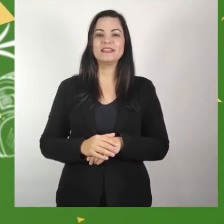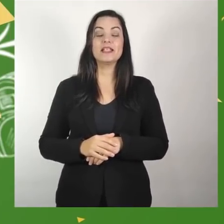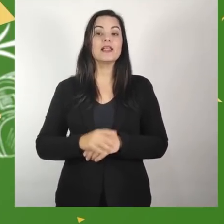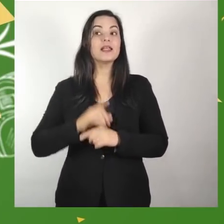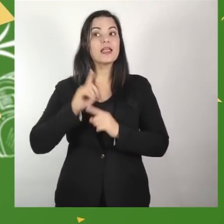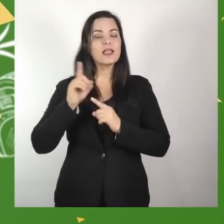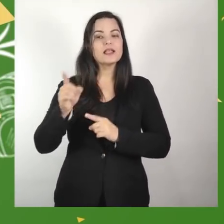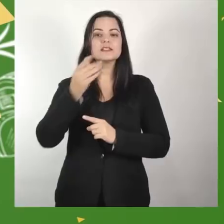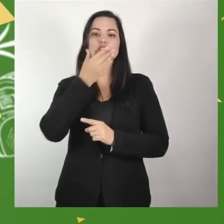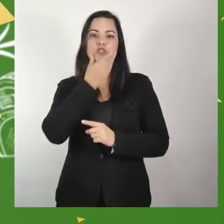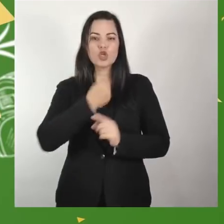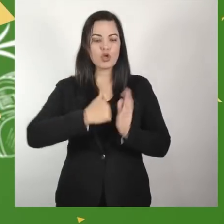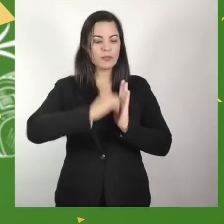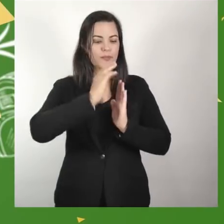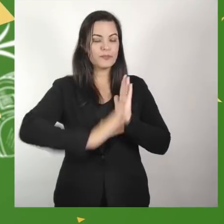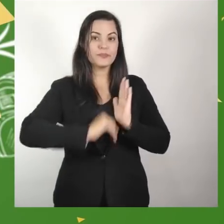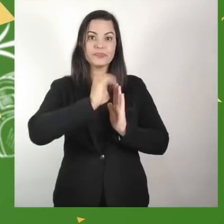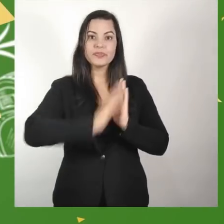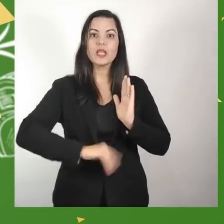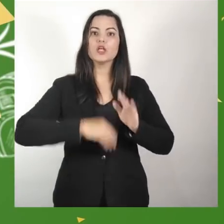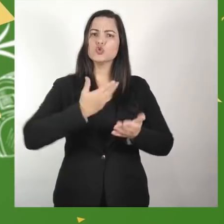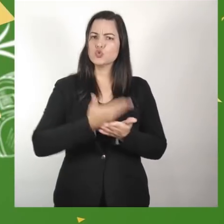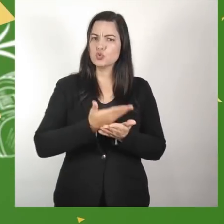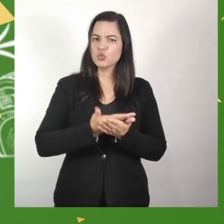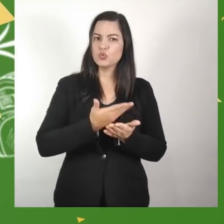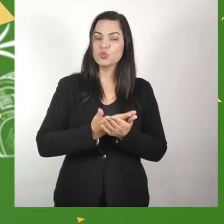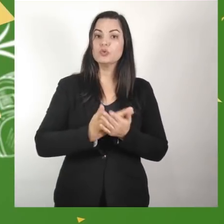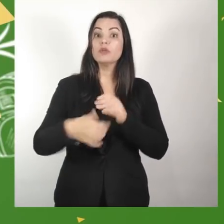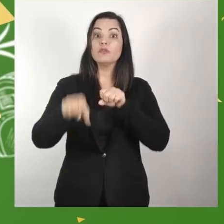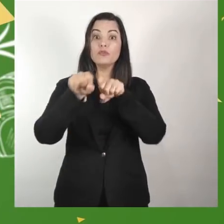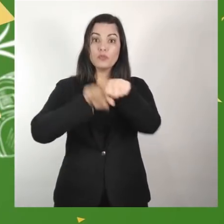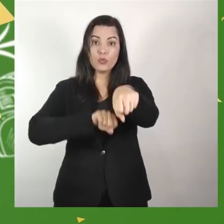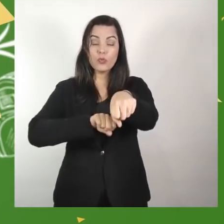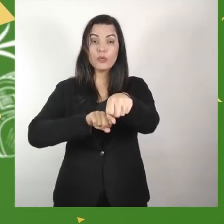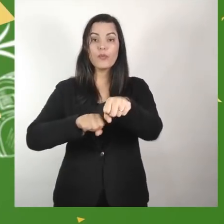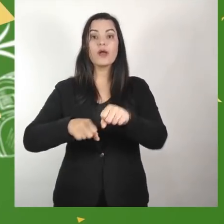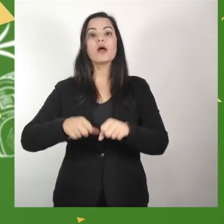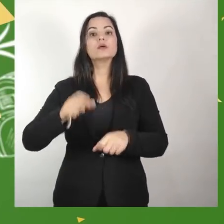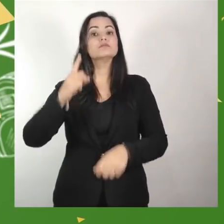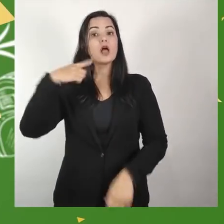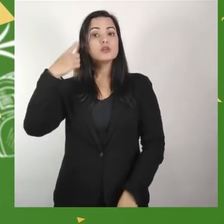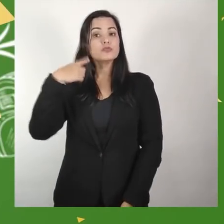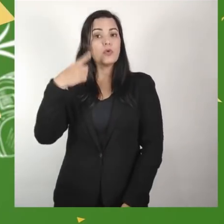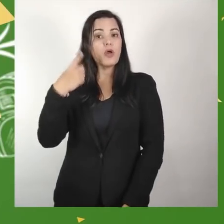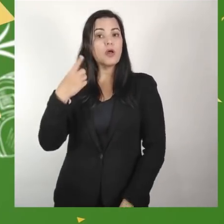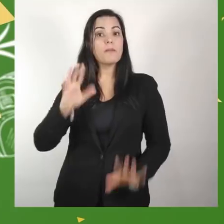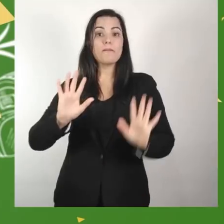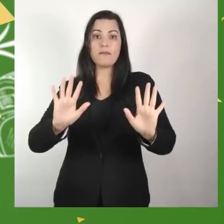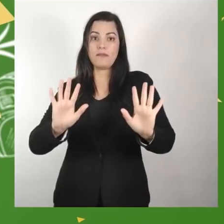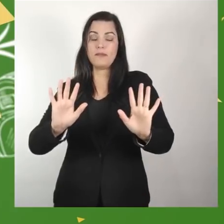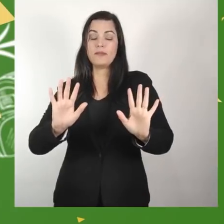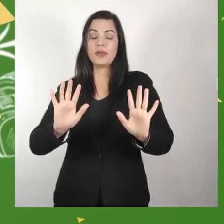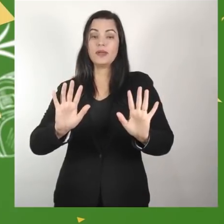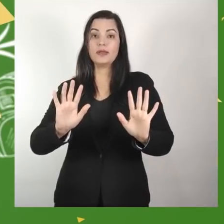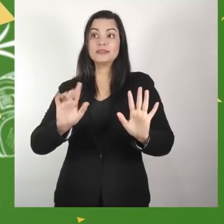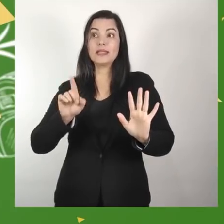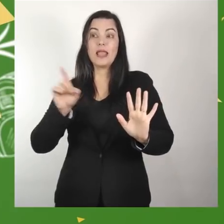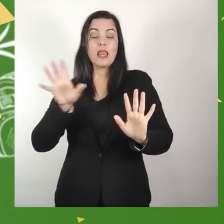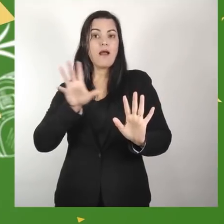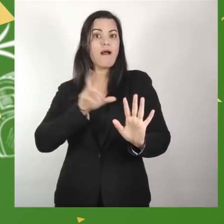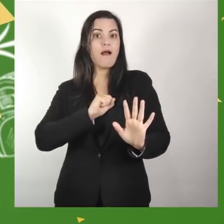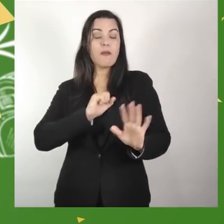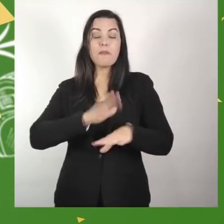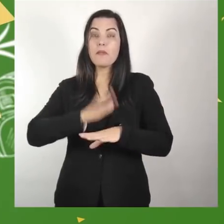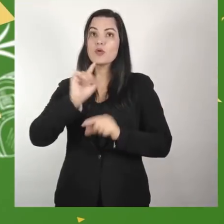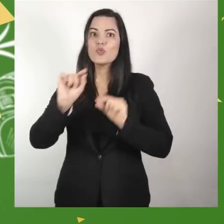desenvolvia. Esse pintor, ele estudou e se formou em advogado. Só que